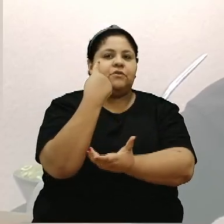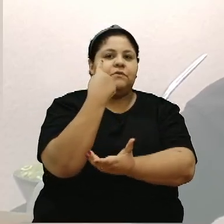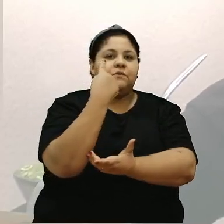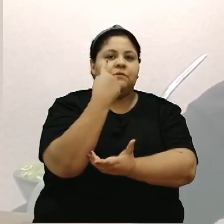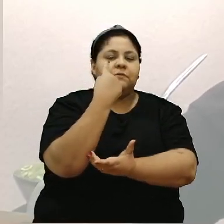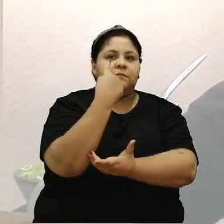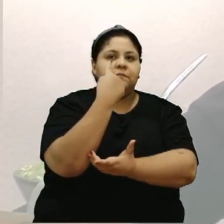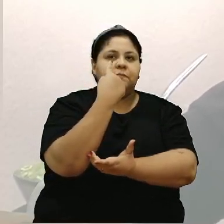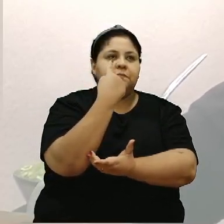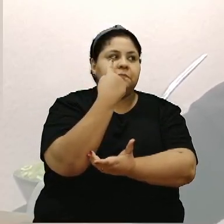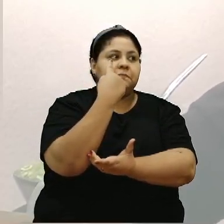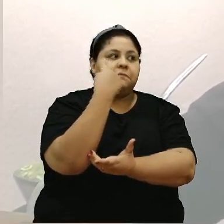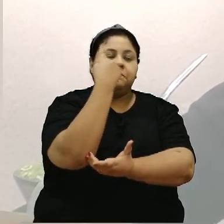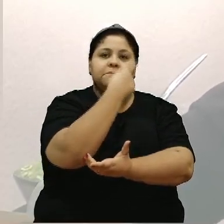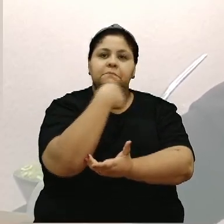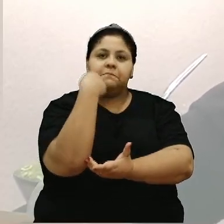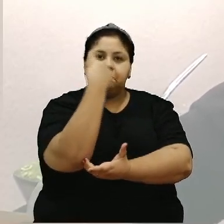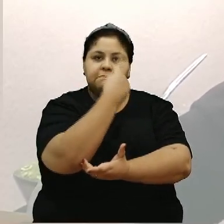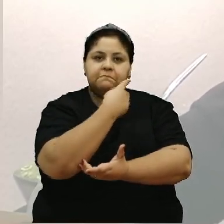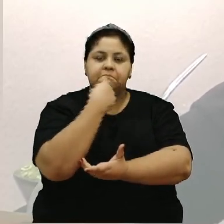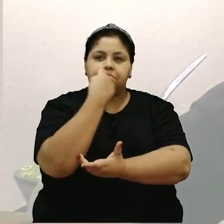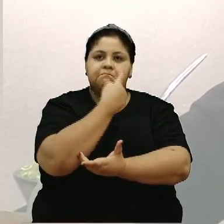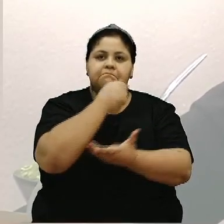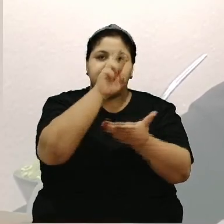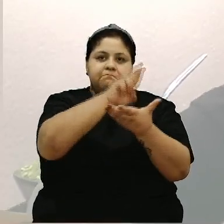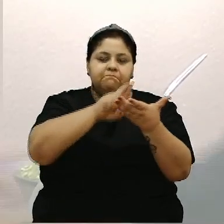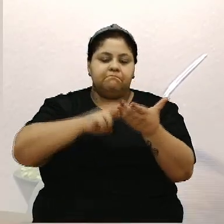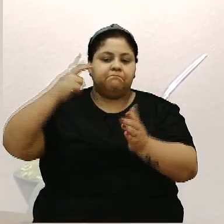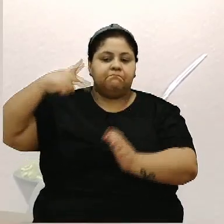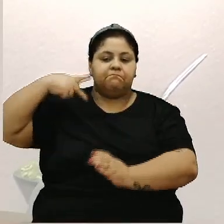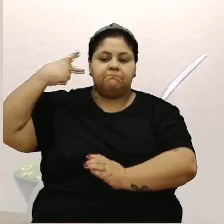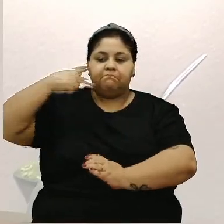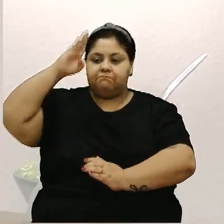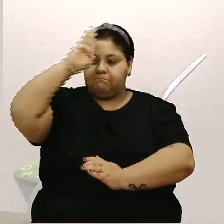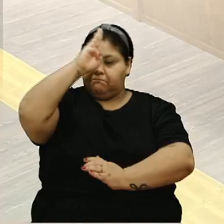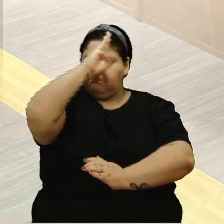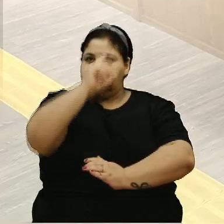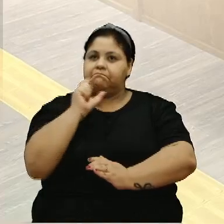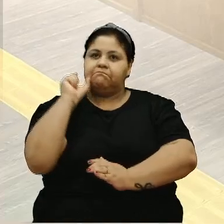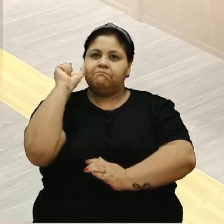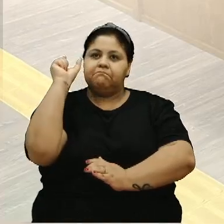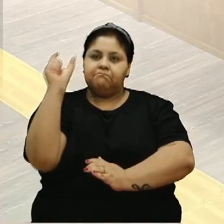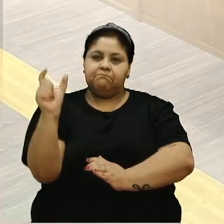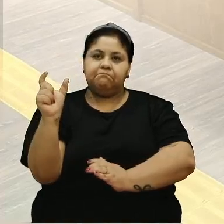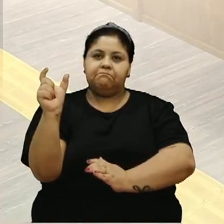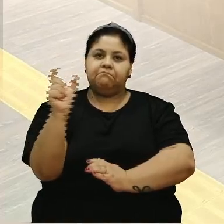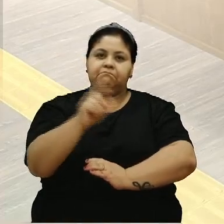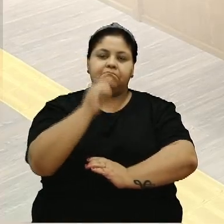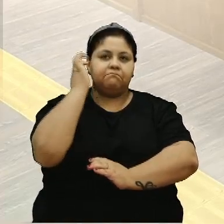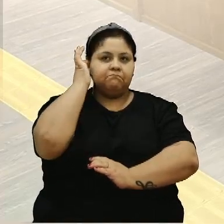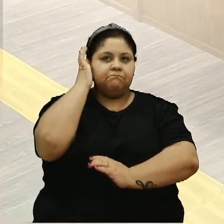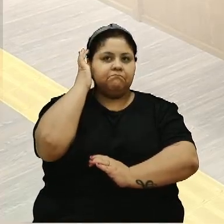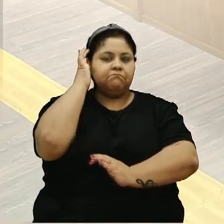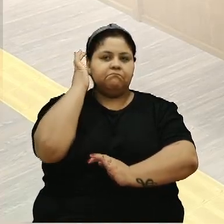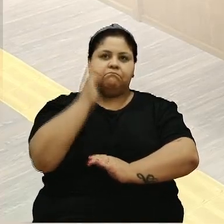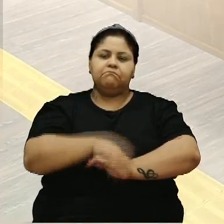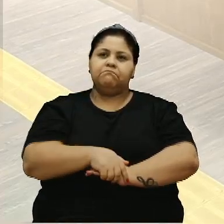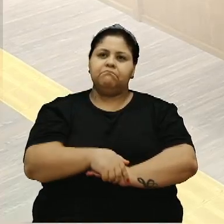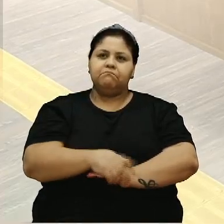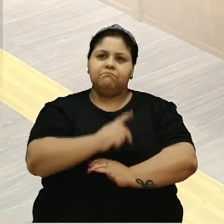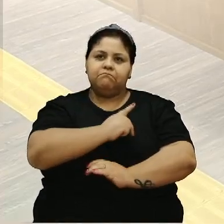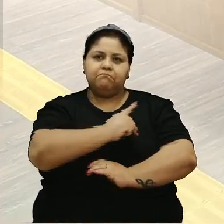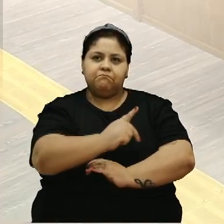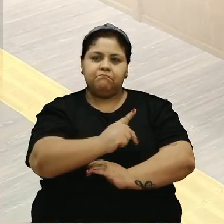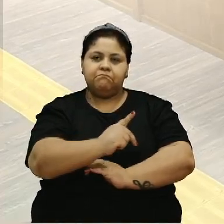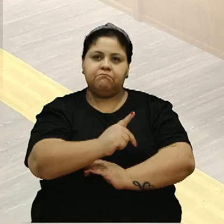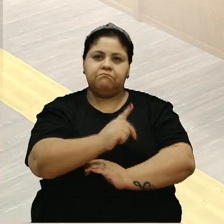Caxias do Sul. Relator, vereador Adriano Bressan. Com a palavra o relator para a leitura do parecer. Senhora Presidente, o